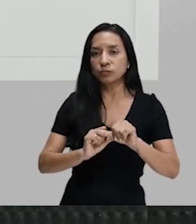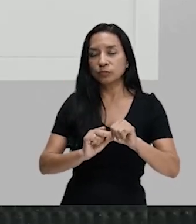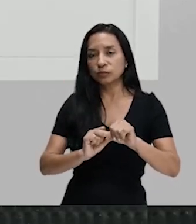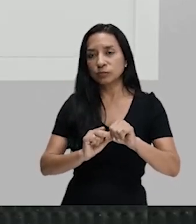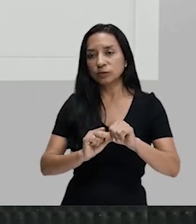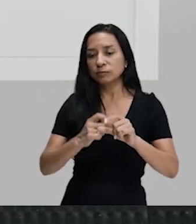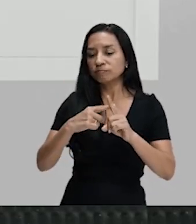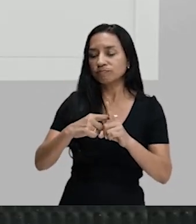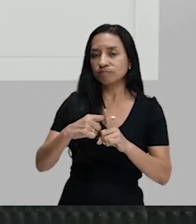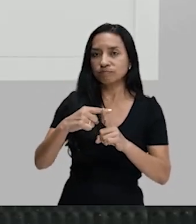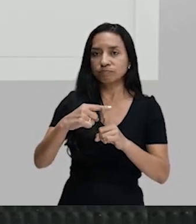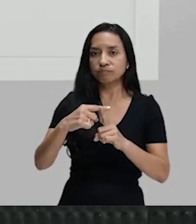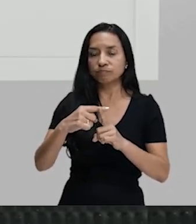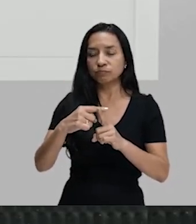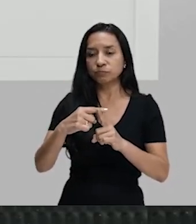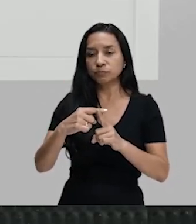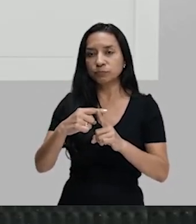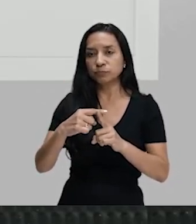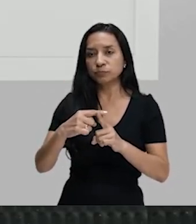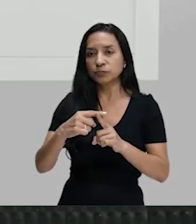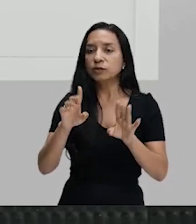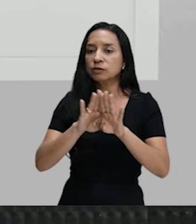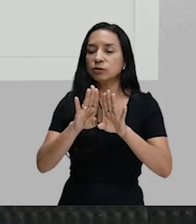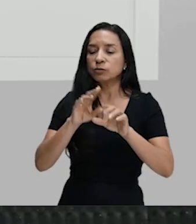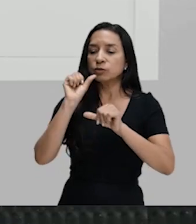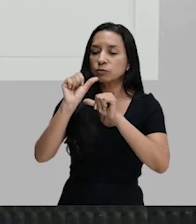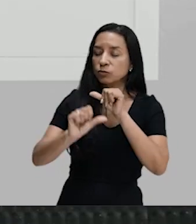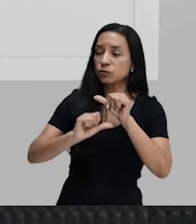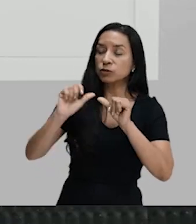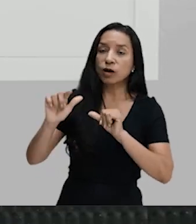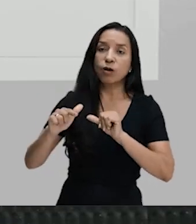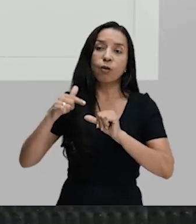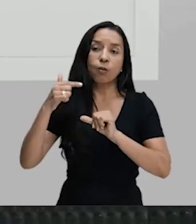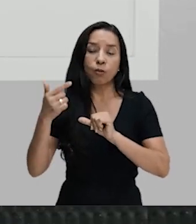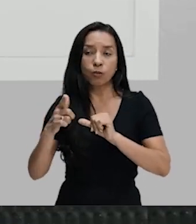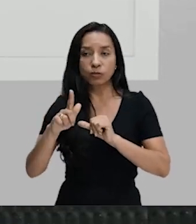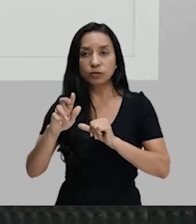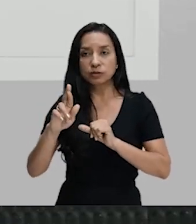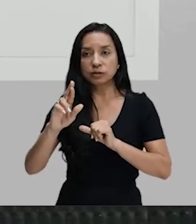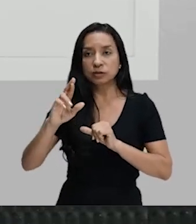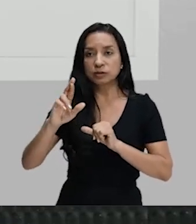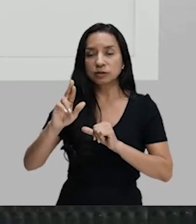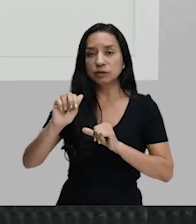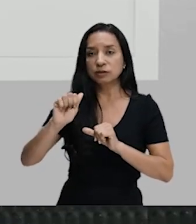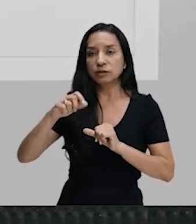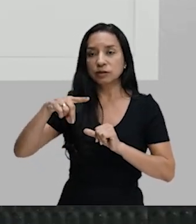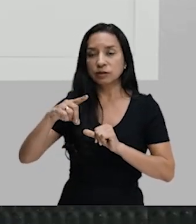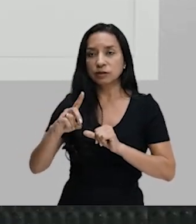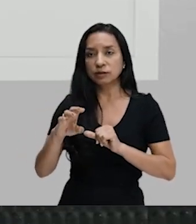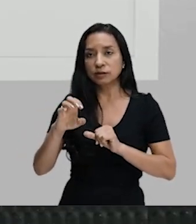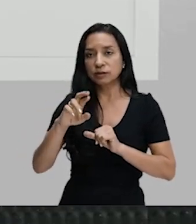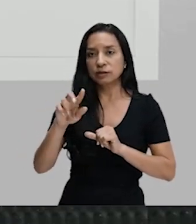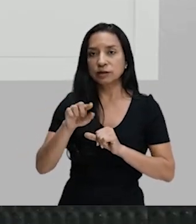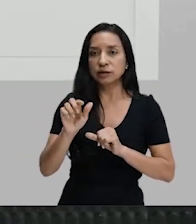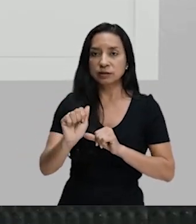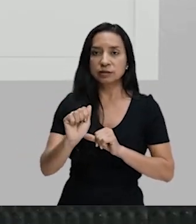sua temperatura, muda a sua temperatura e muda também outras grandezas, mas ele não recebe calor. Alguns exemplos. Um exemplo